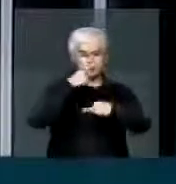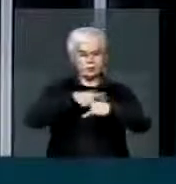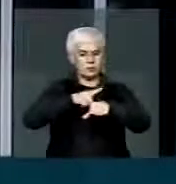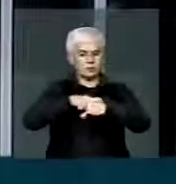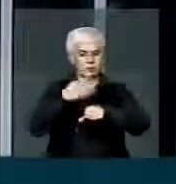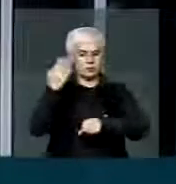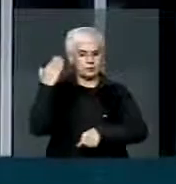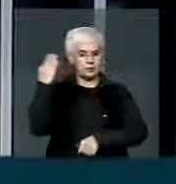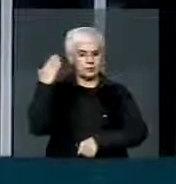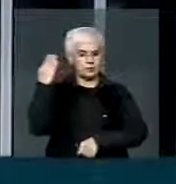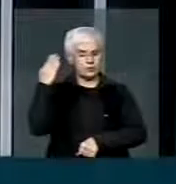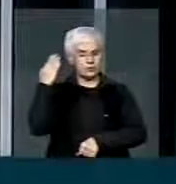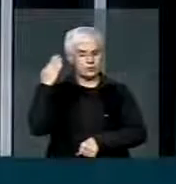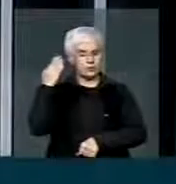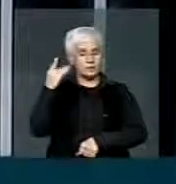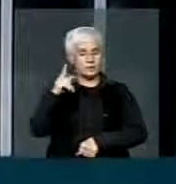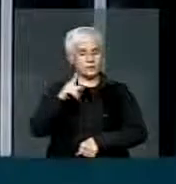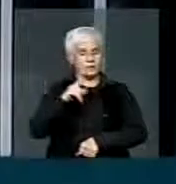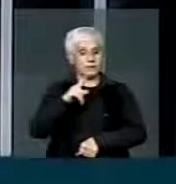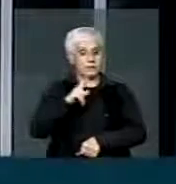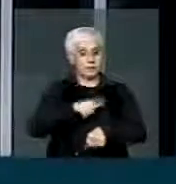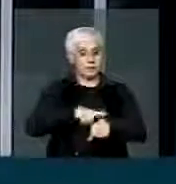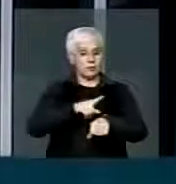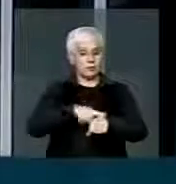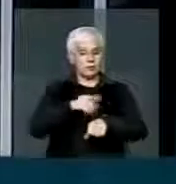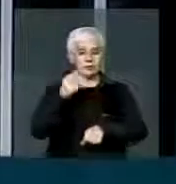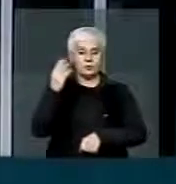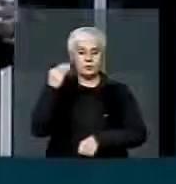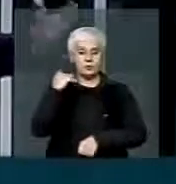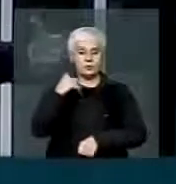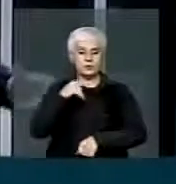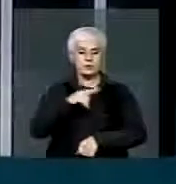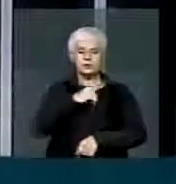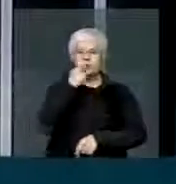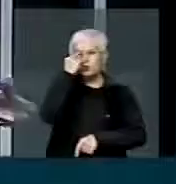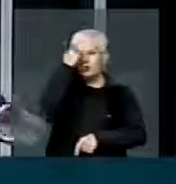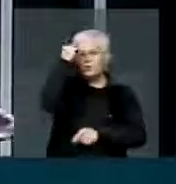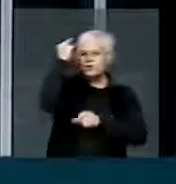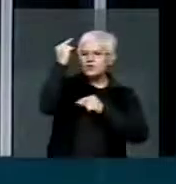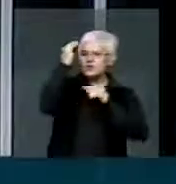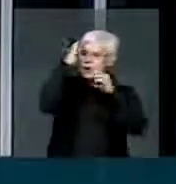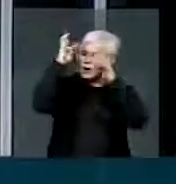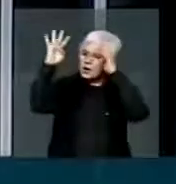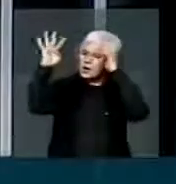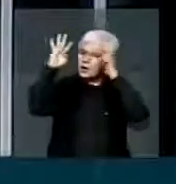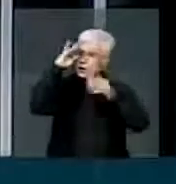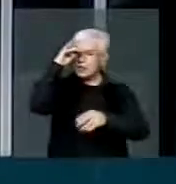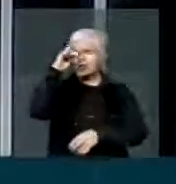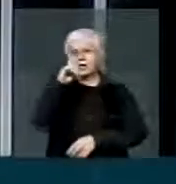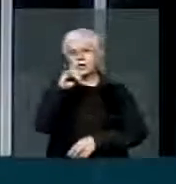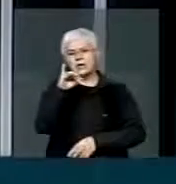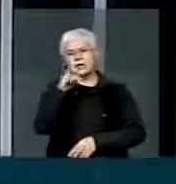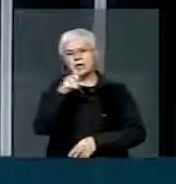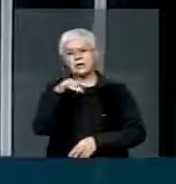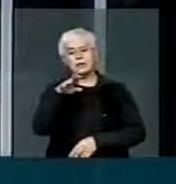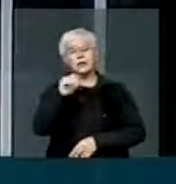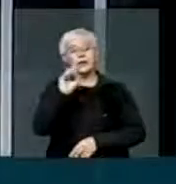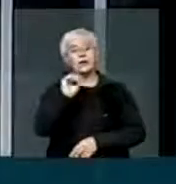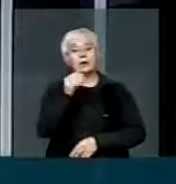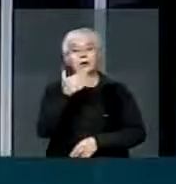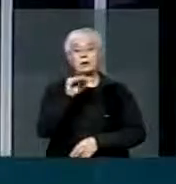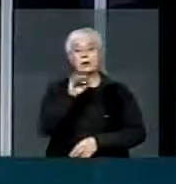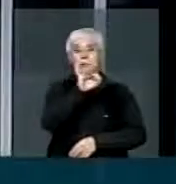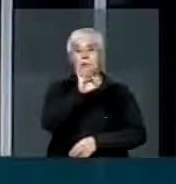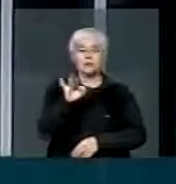A etapa em que existia uma ideia, uma concepção de que os 10%